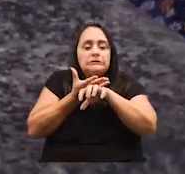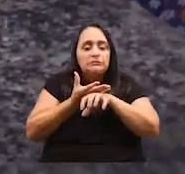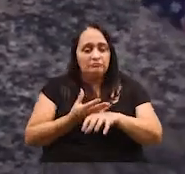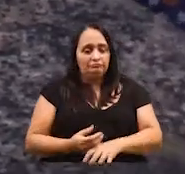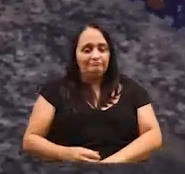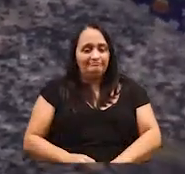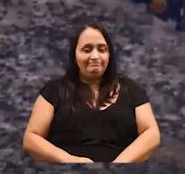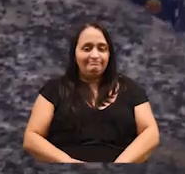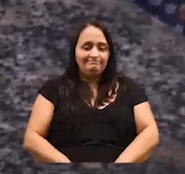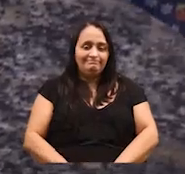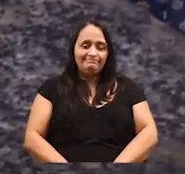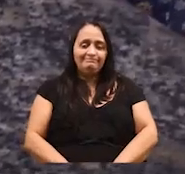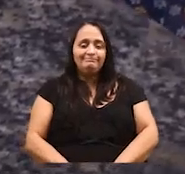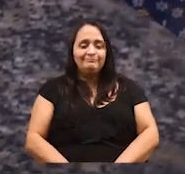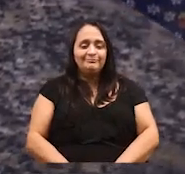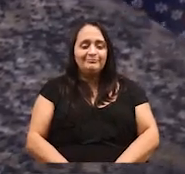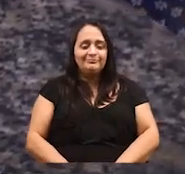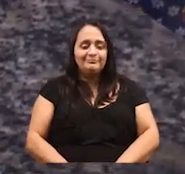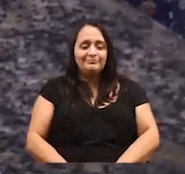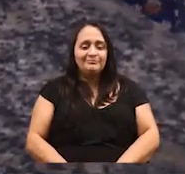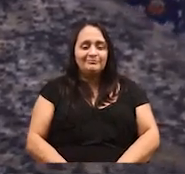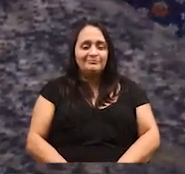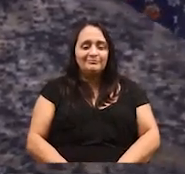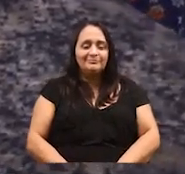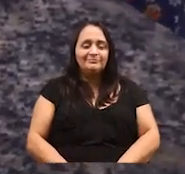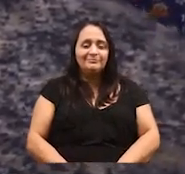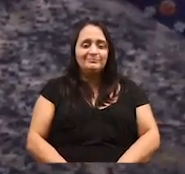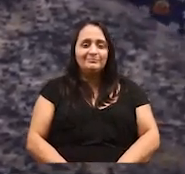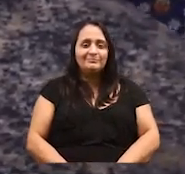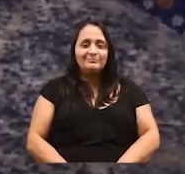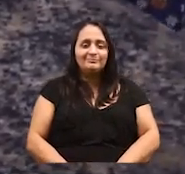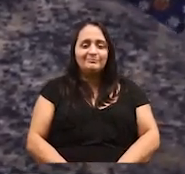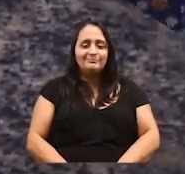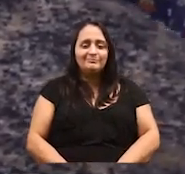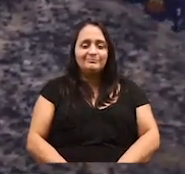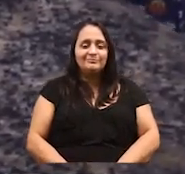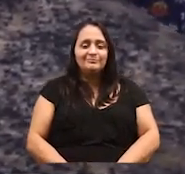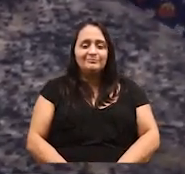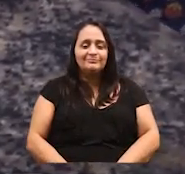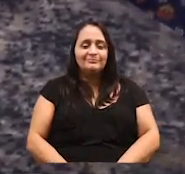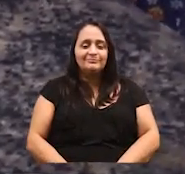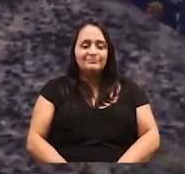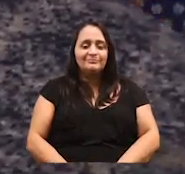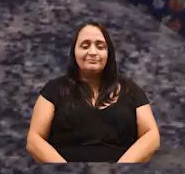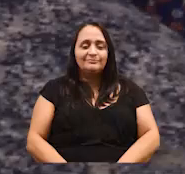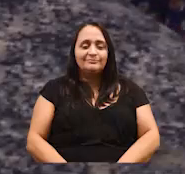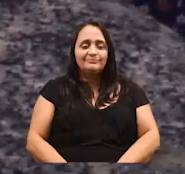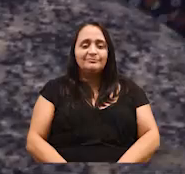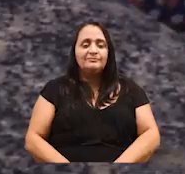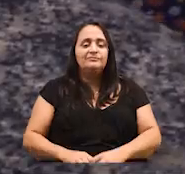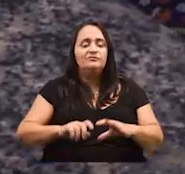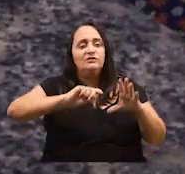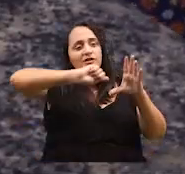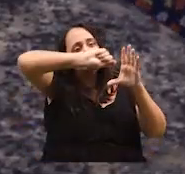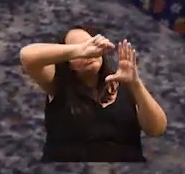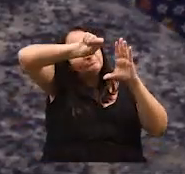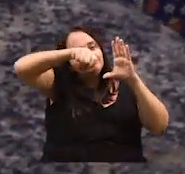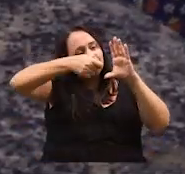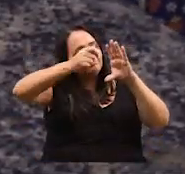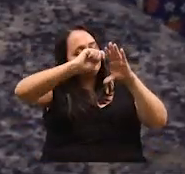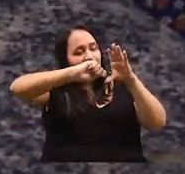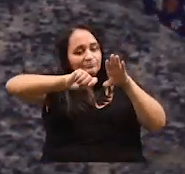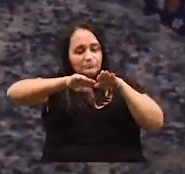na panela. Entendeu? A gente vai derramar todinha ela.